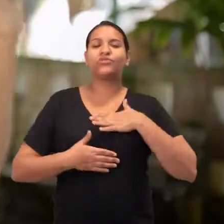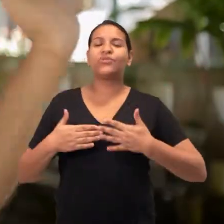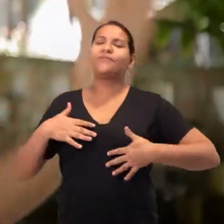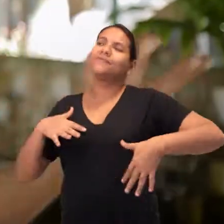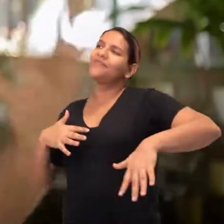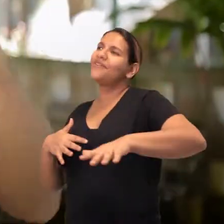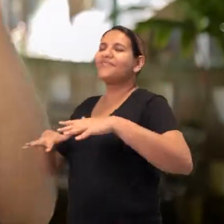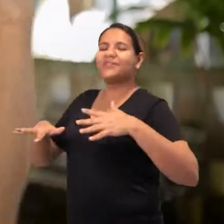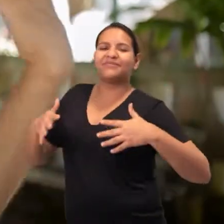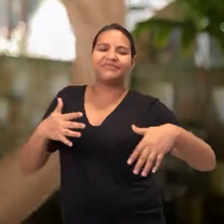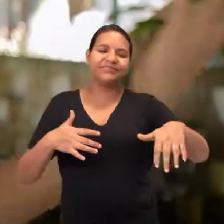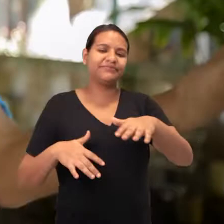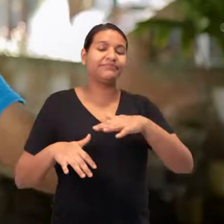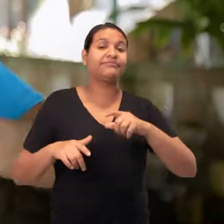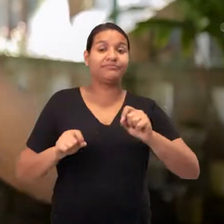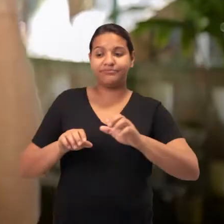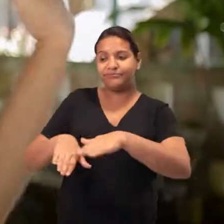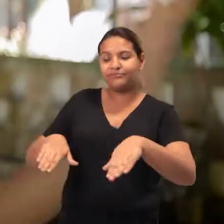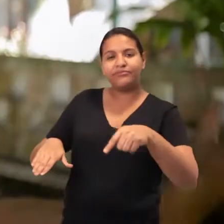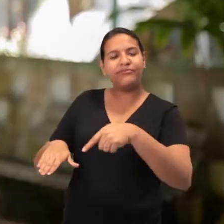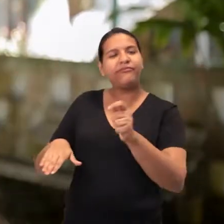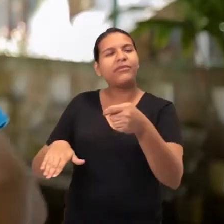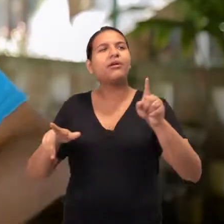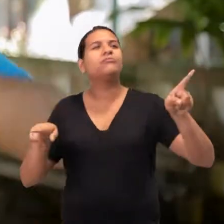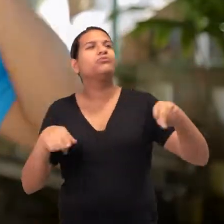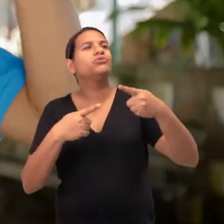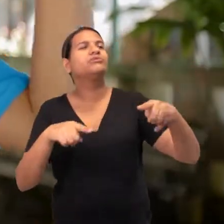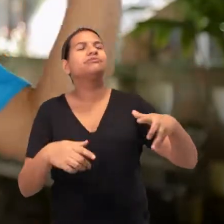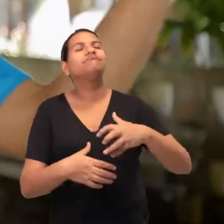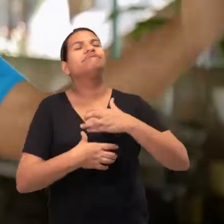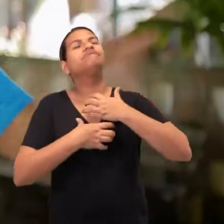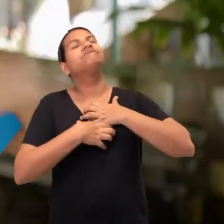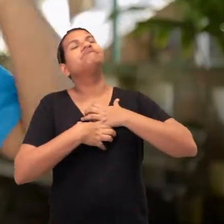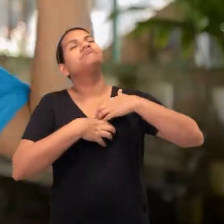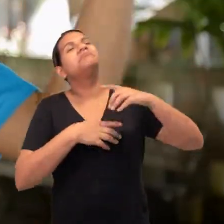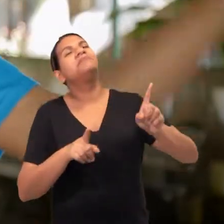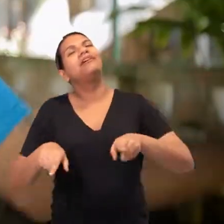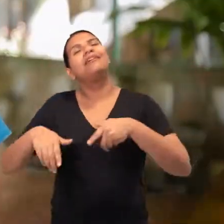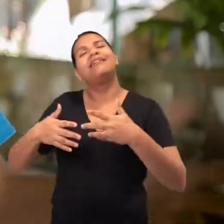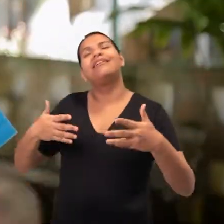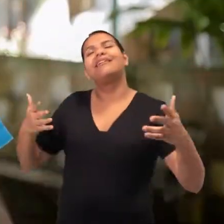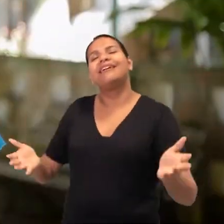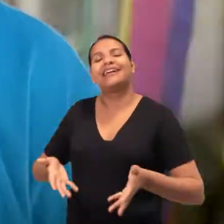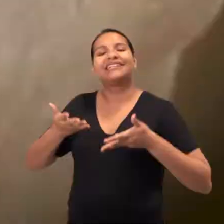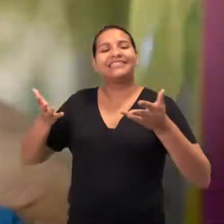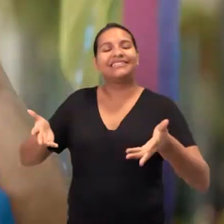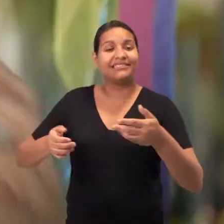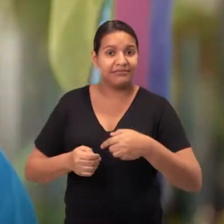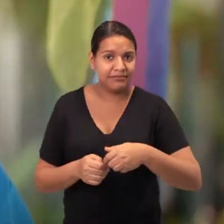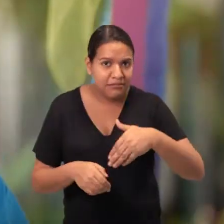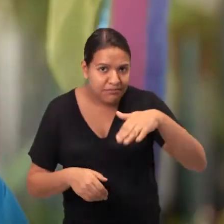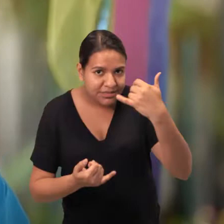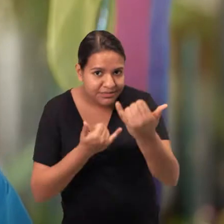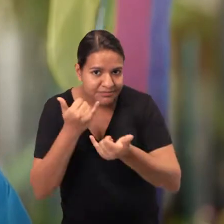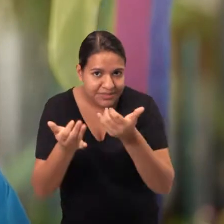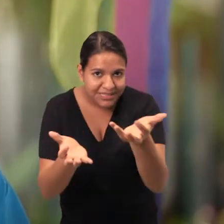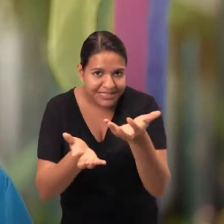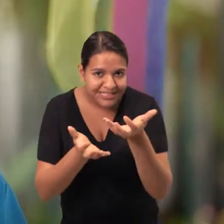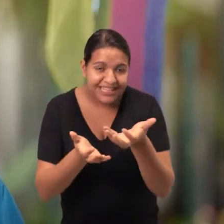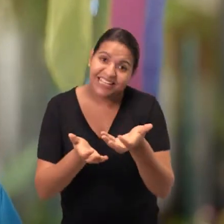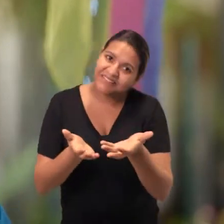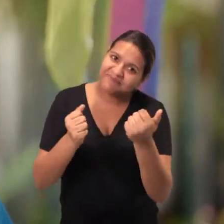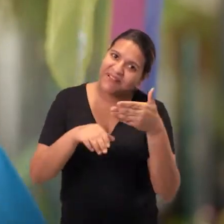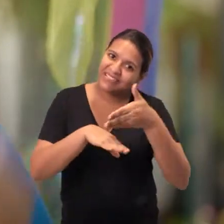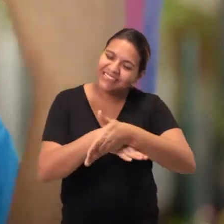corporais, assim fazendo com que a criança sinta a música e seja estimulada sensivelmente. Querem ver mais brincadeiras